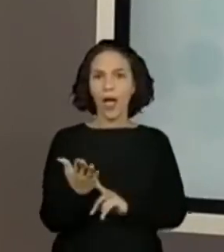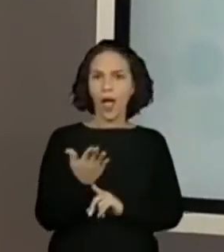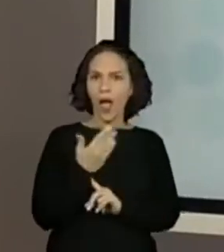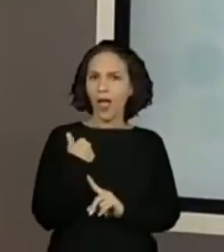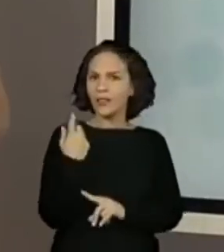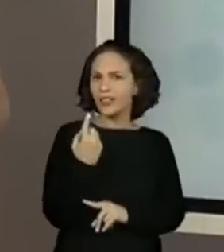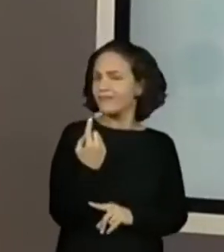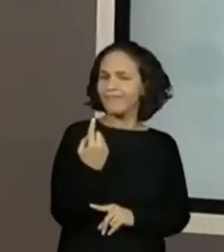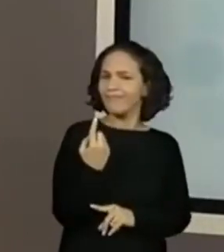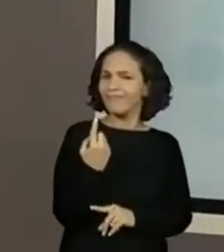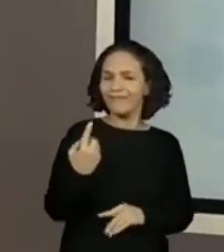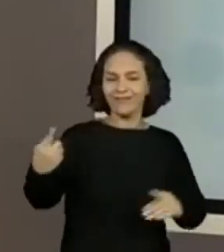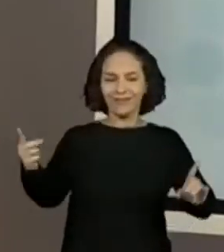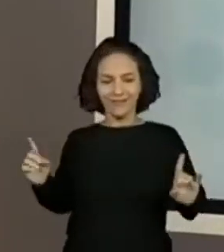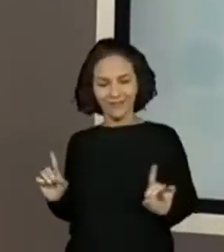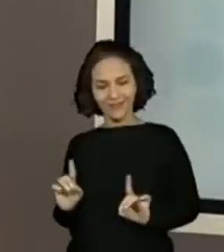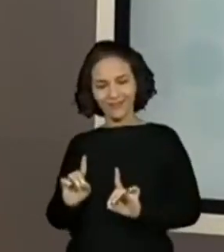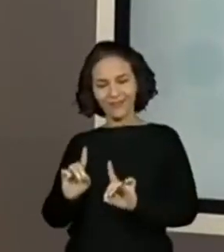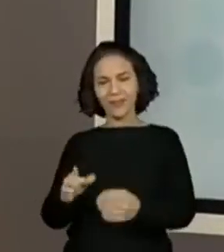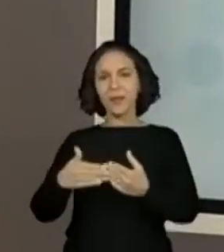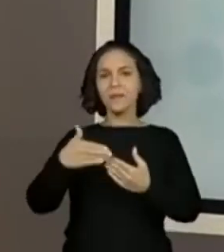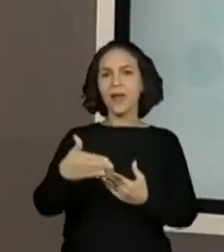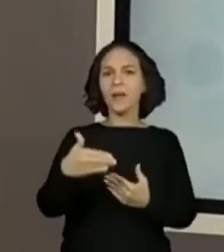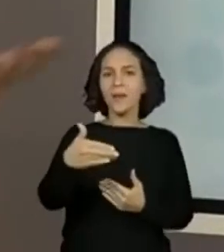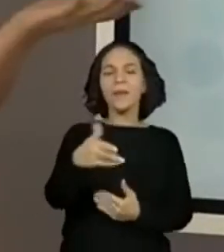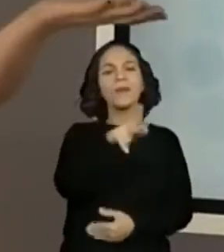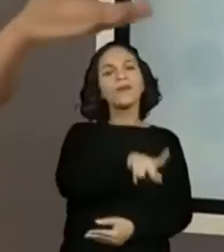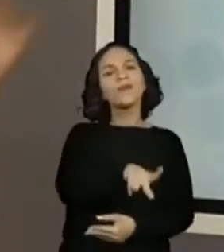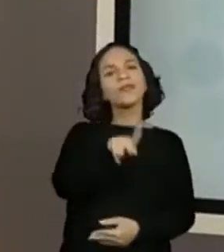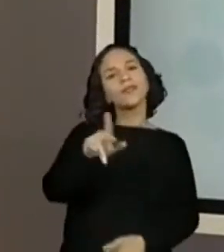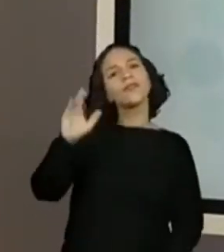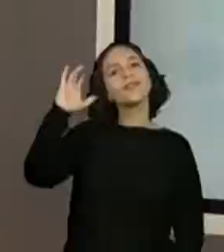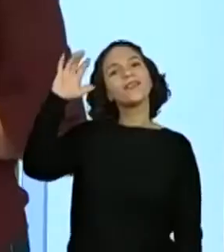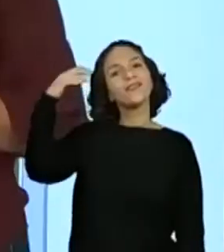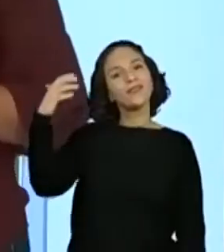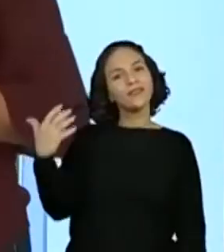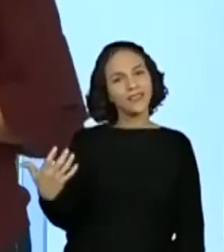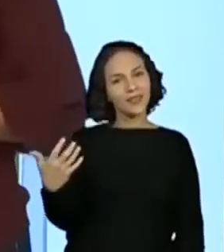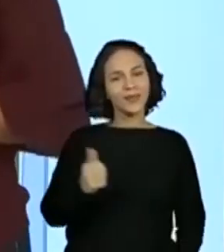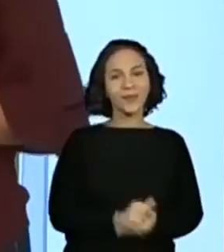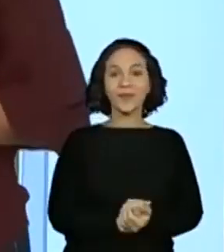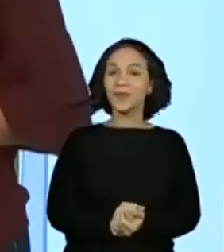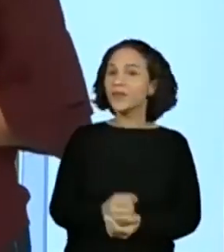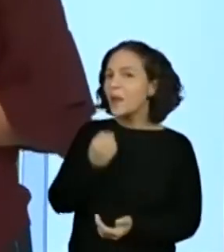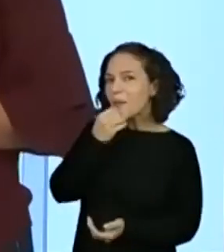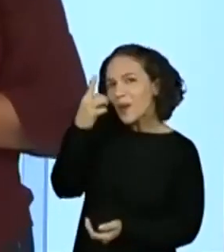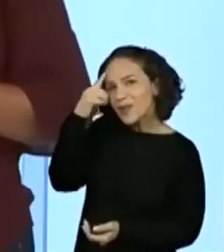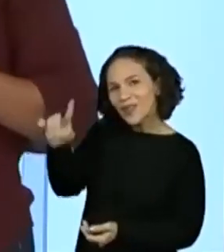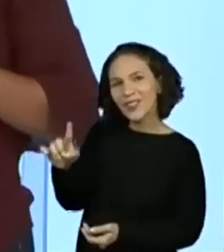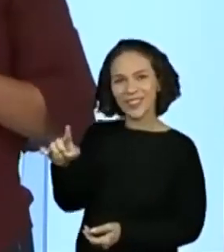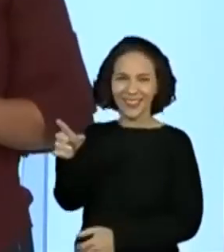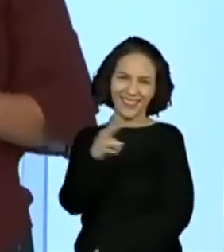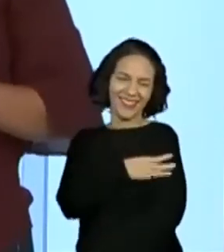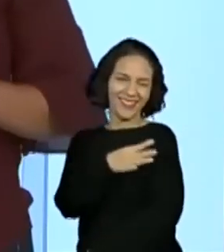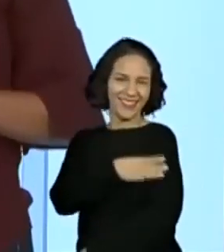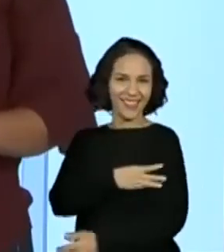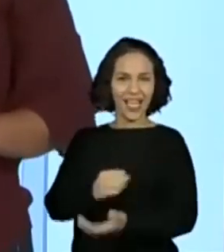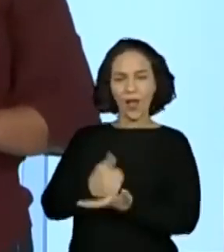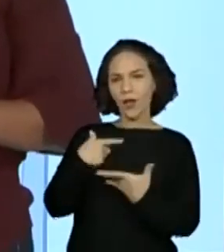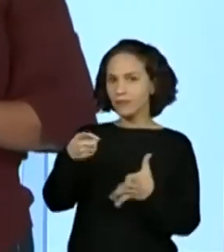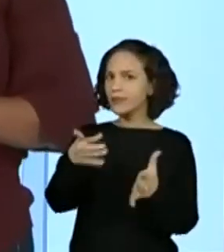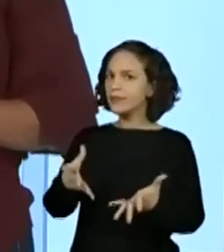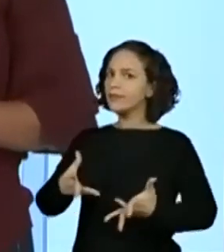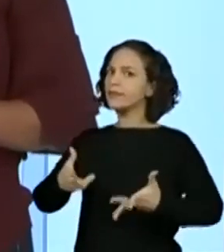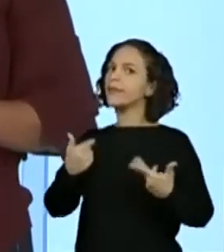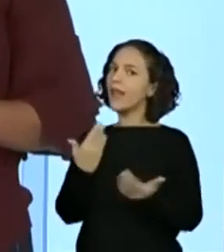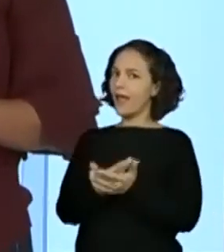nessa aula aqui e tantas outras que virão, eu estou aqui com a professora Vivi. Bom dia, terceiro ano. Olha, eu quero todo mundo arrasando